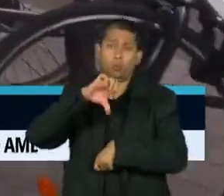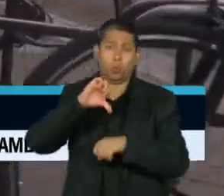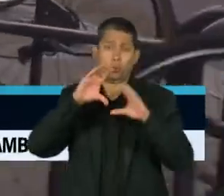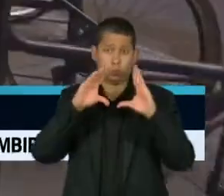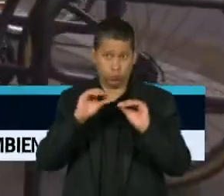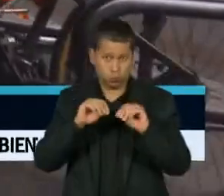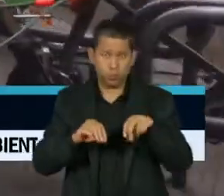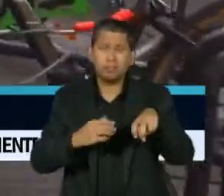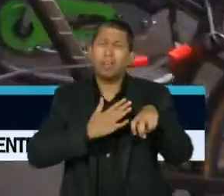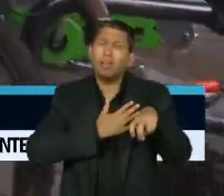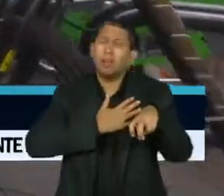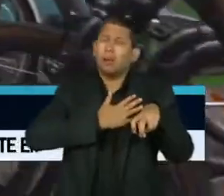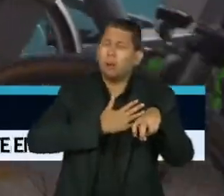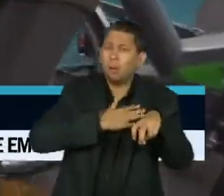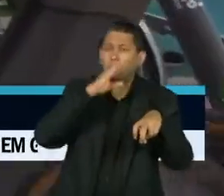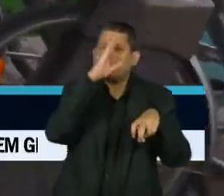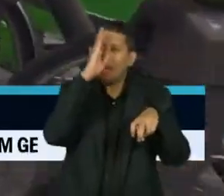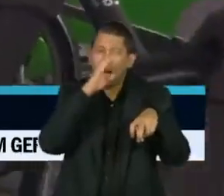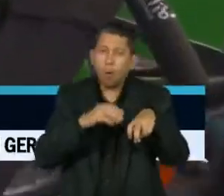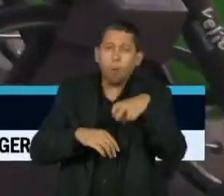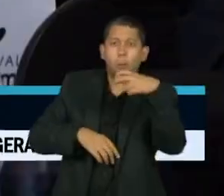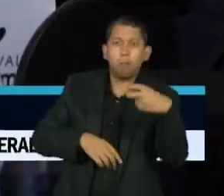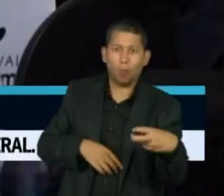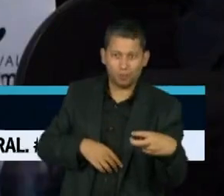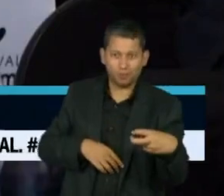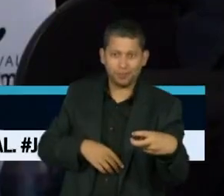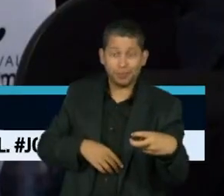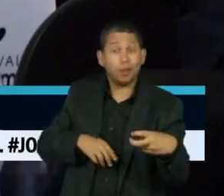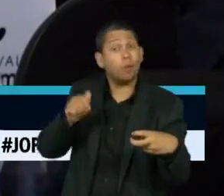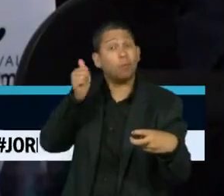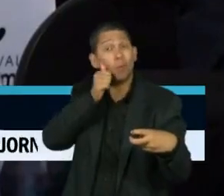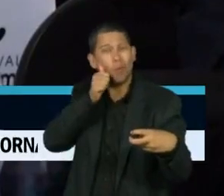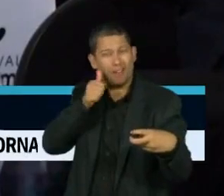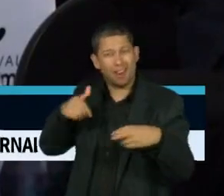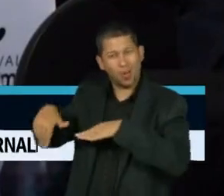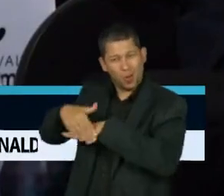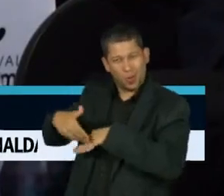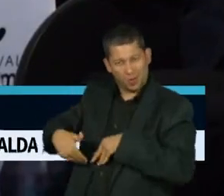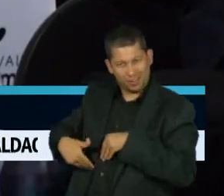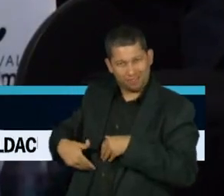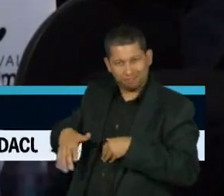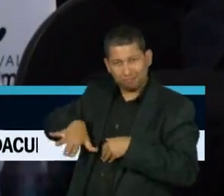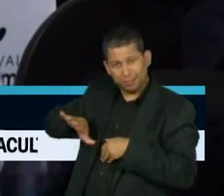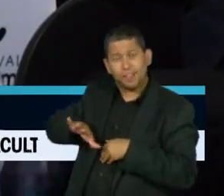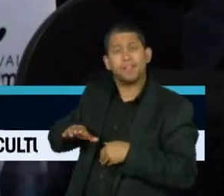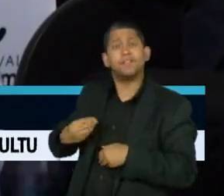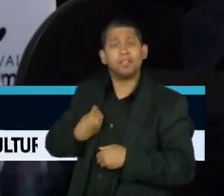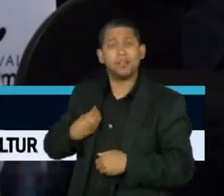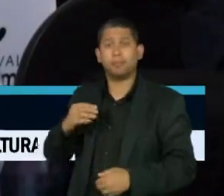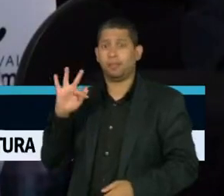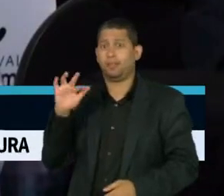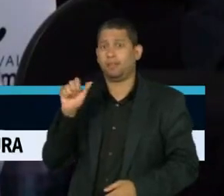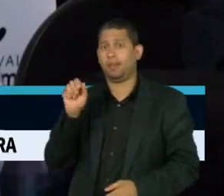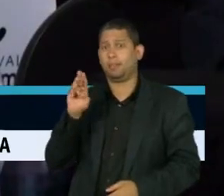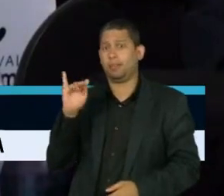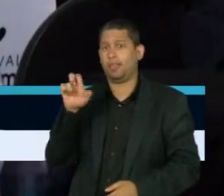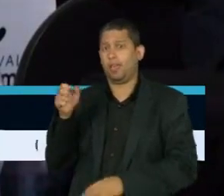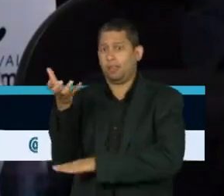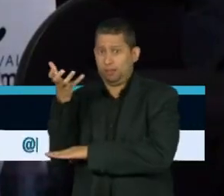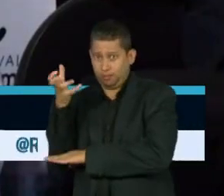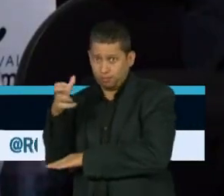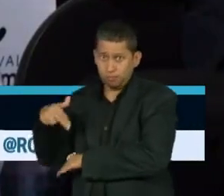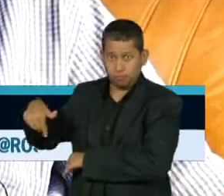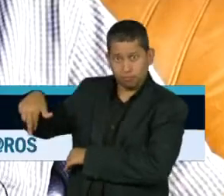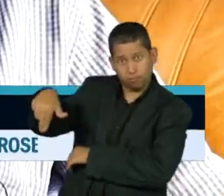quando o fotógrafo passou mal e desmaiou na calçada uma moradora de rua identificada por Fabiane foi quem pediu socorro